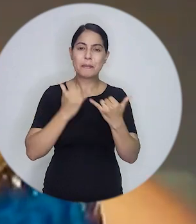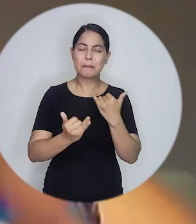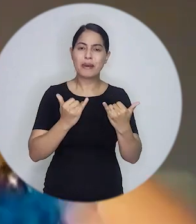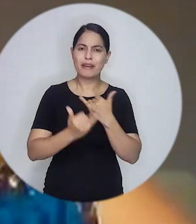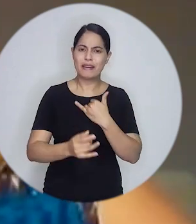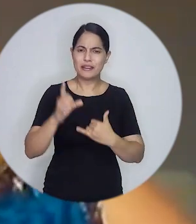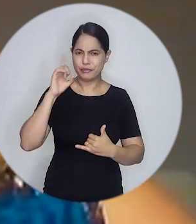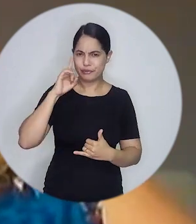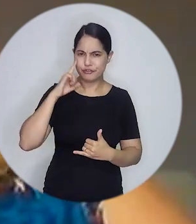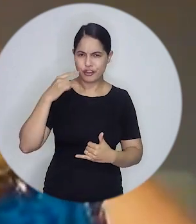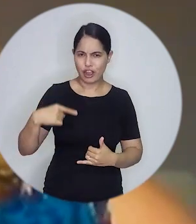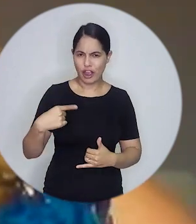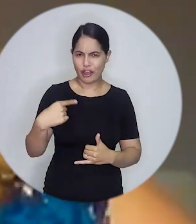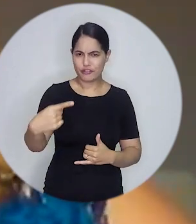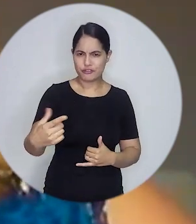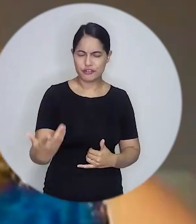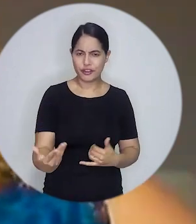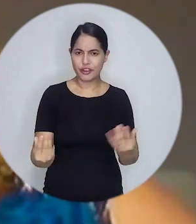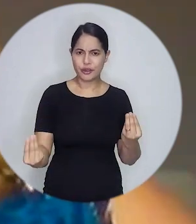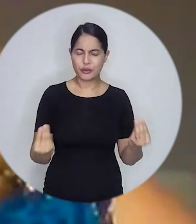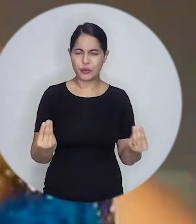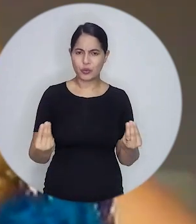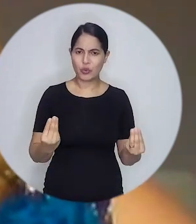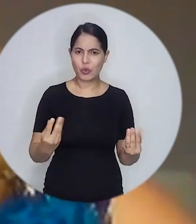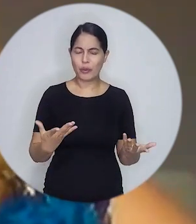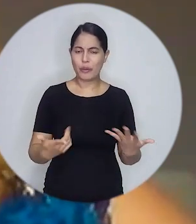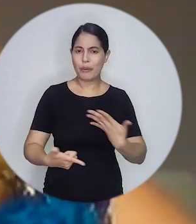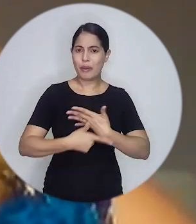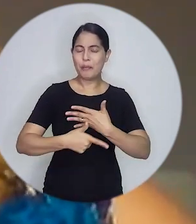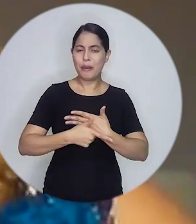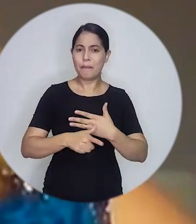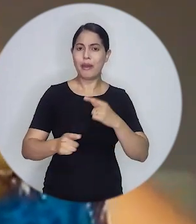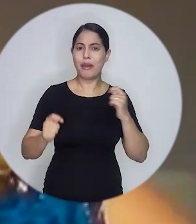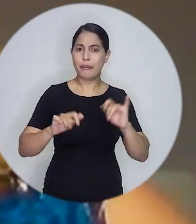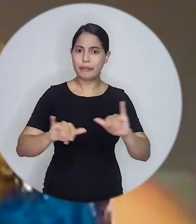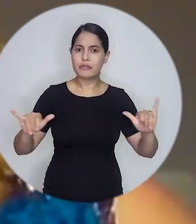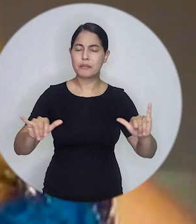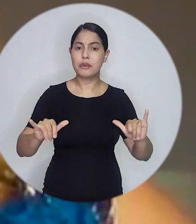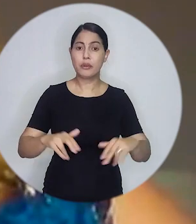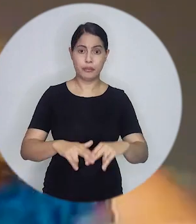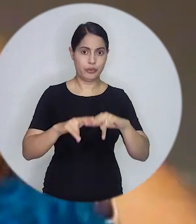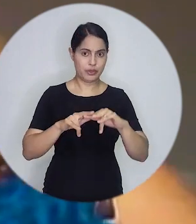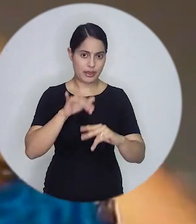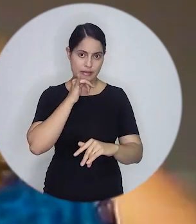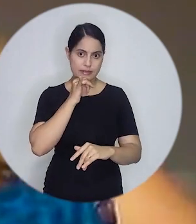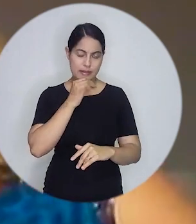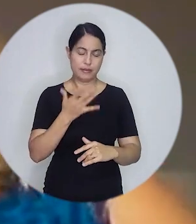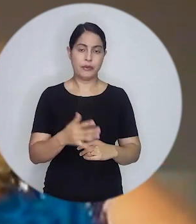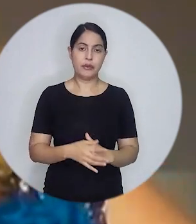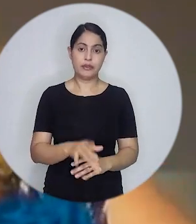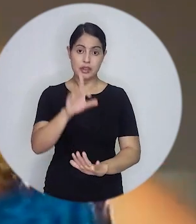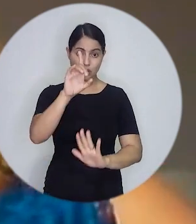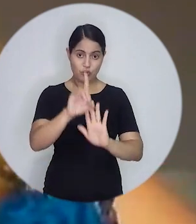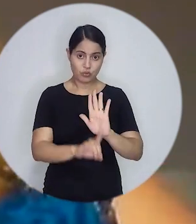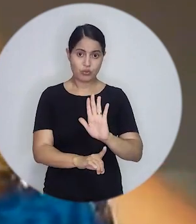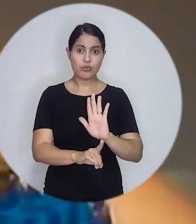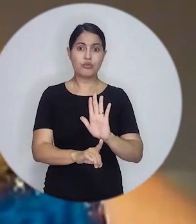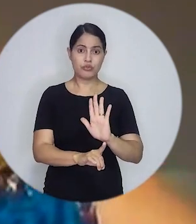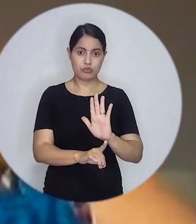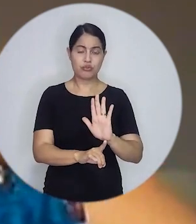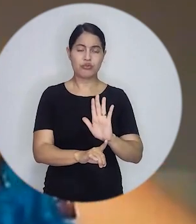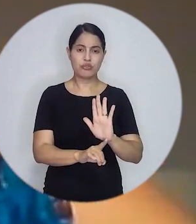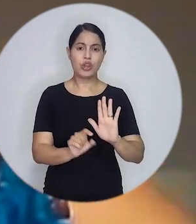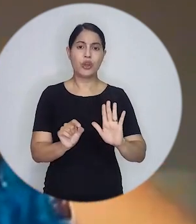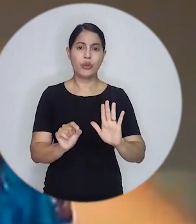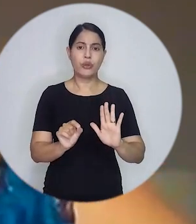imaginário que foi se construindo, inclusive, com o papel da mídia, né? Normalmente, quando você tem,